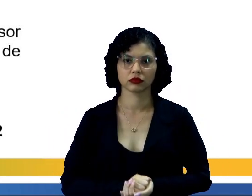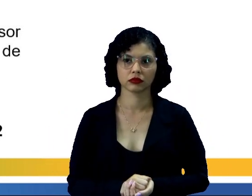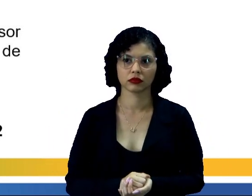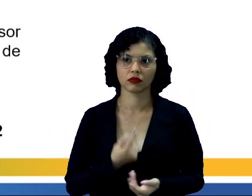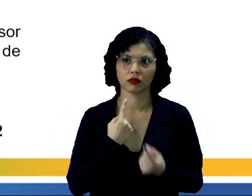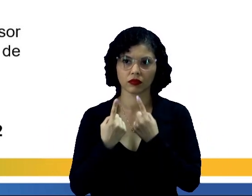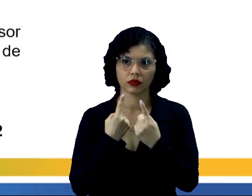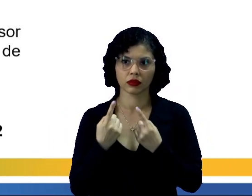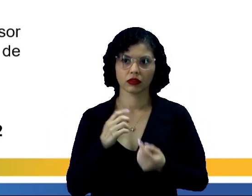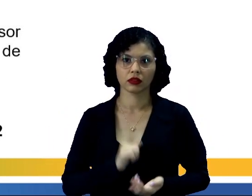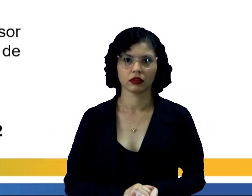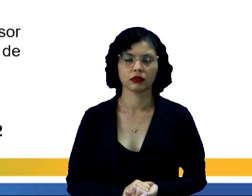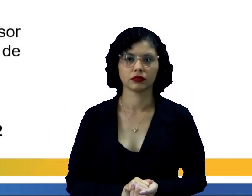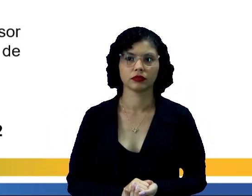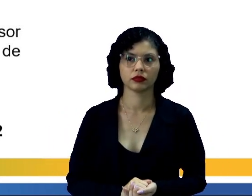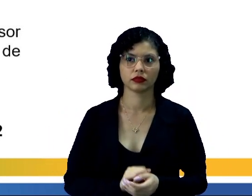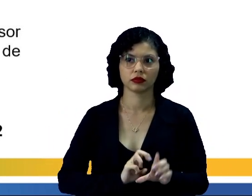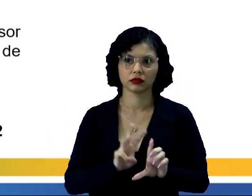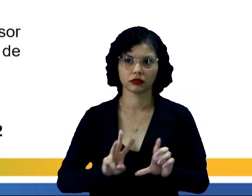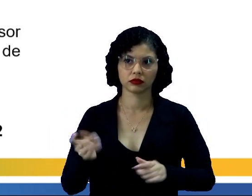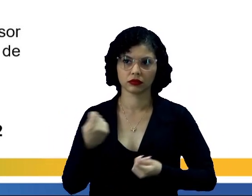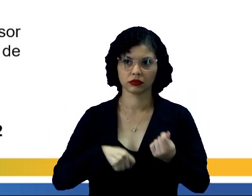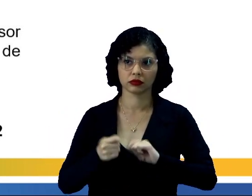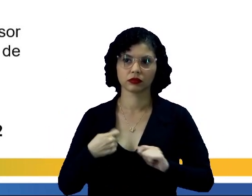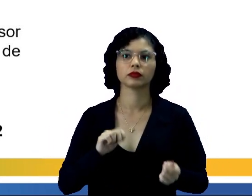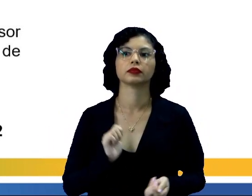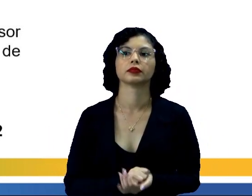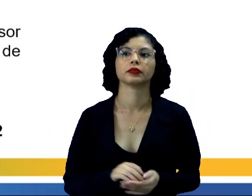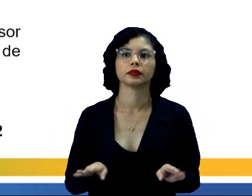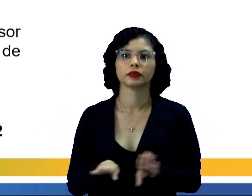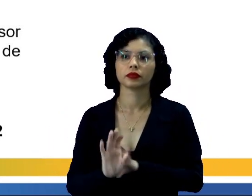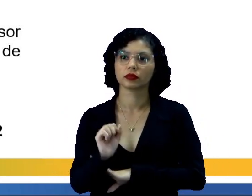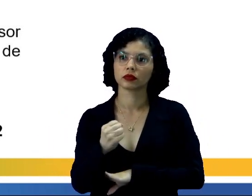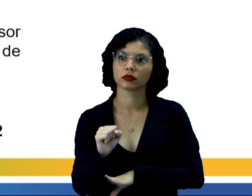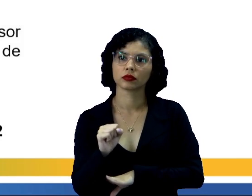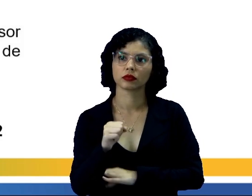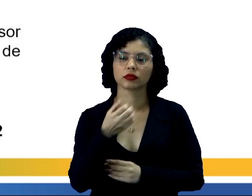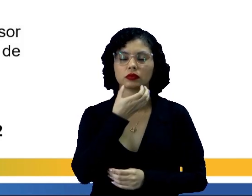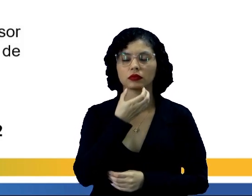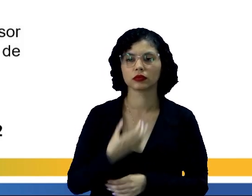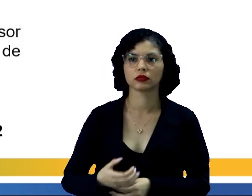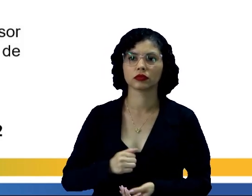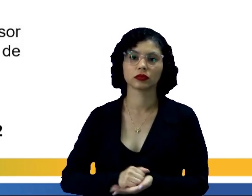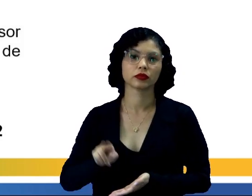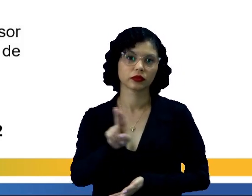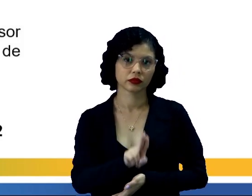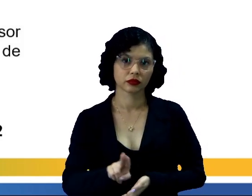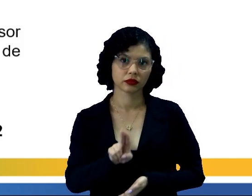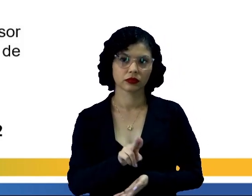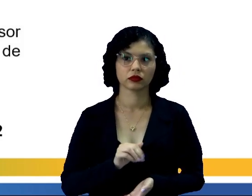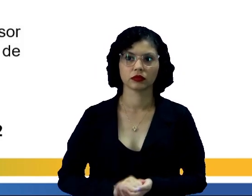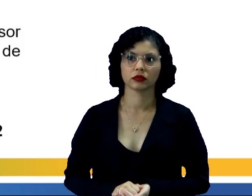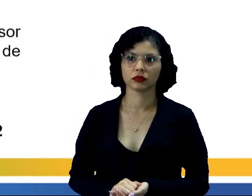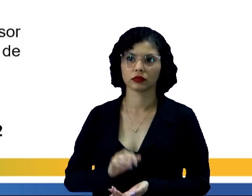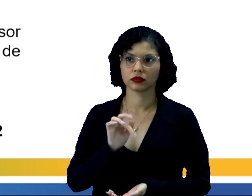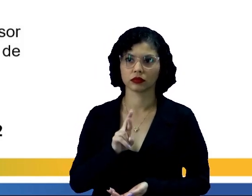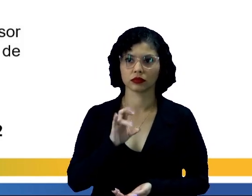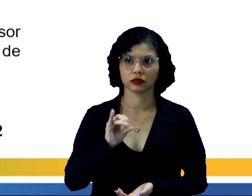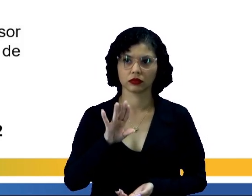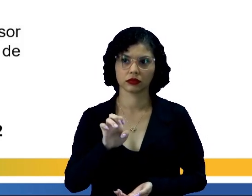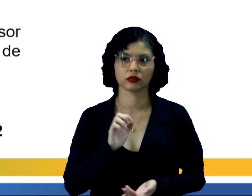veículo de comunicação, que é o site Economia UOL, também do dia 8 de dezembro. Olha o termo que foi utilizado,